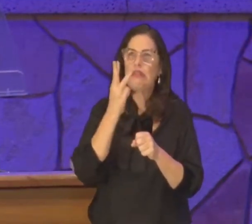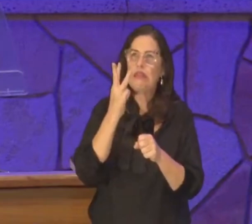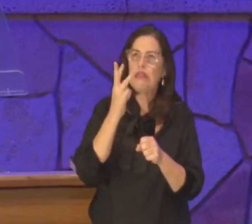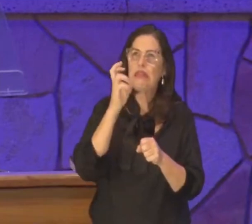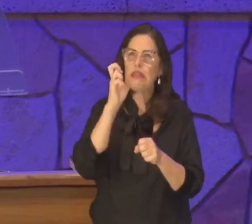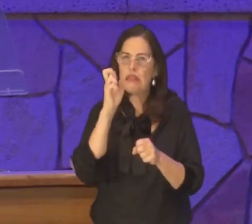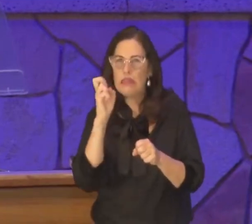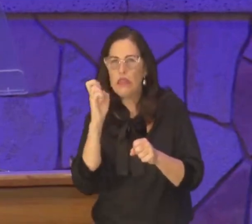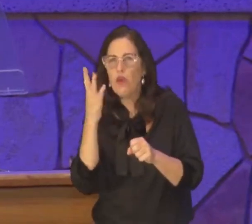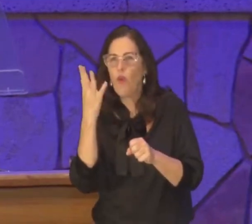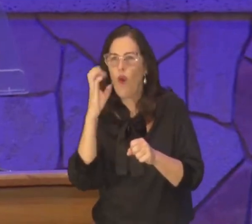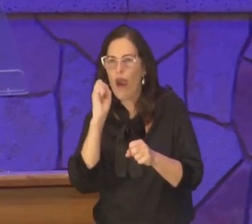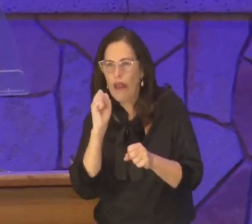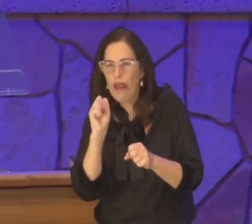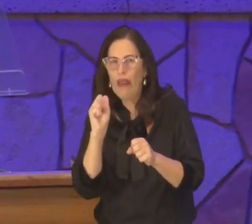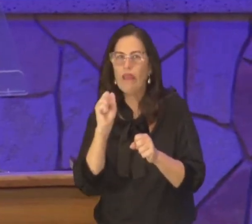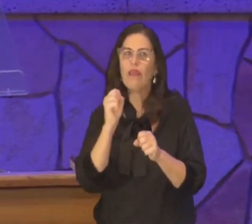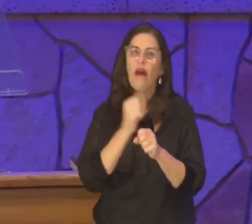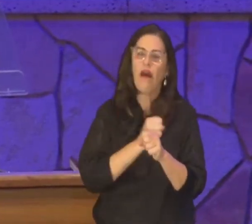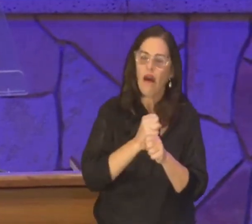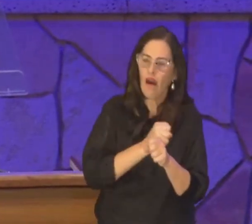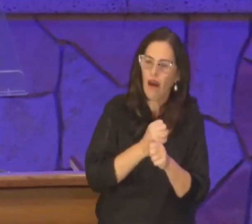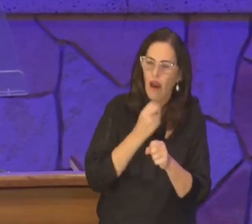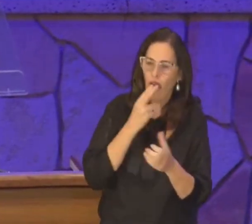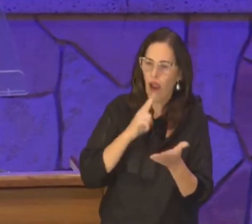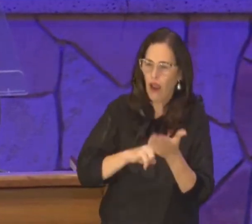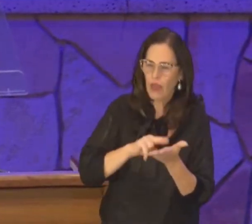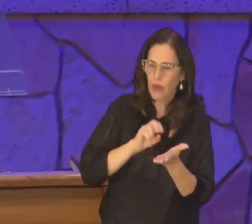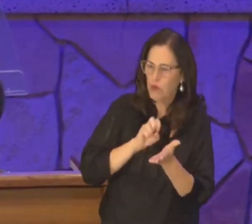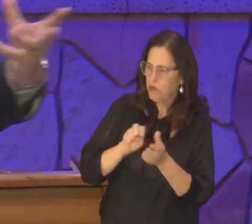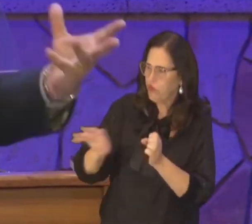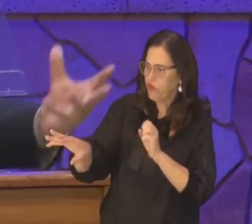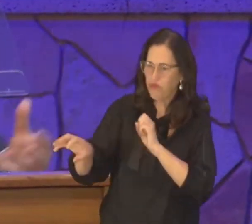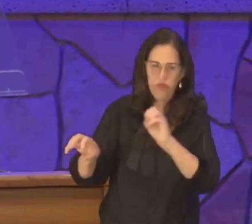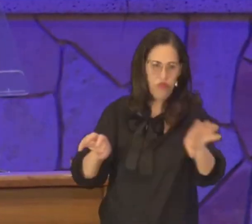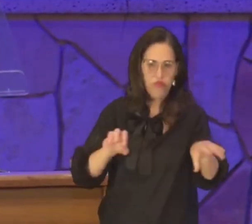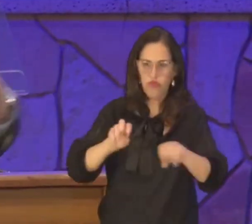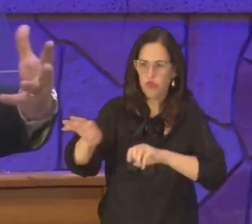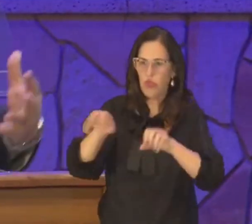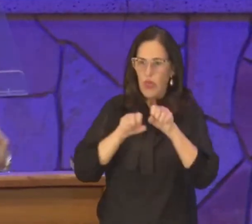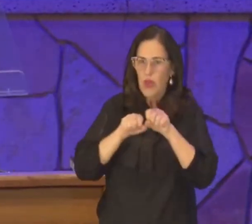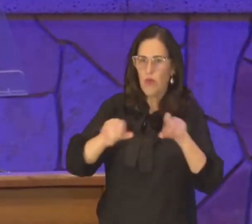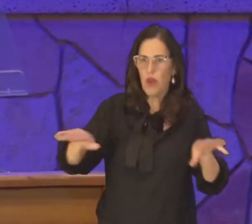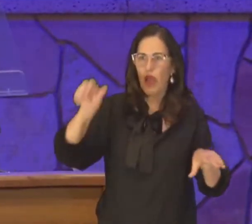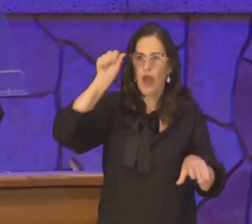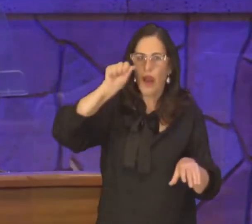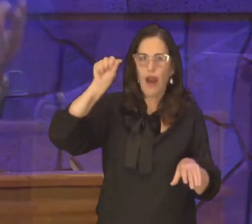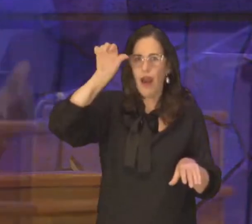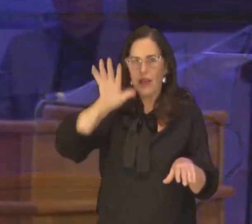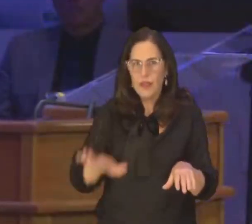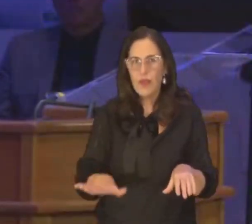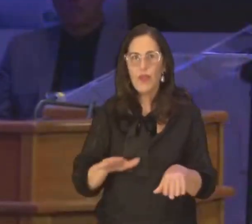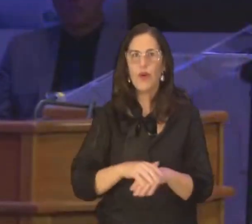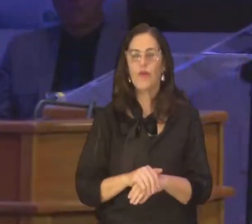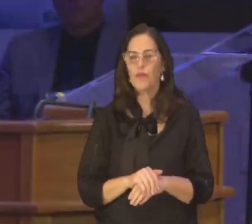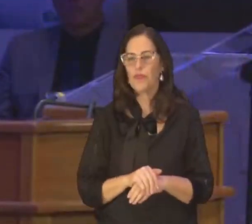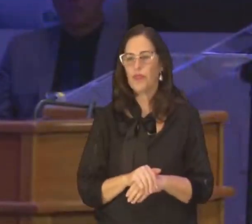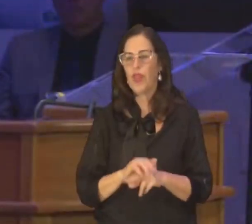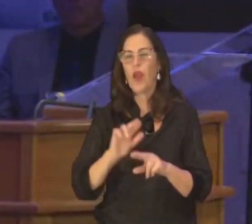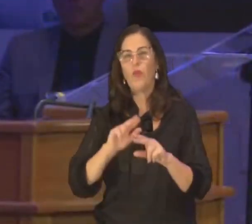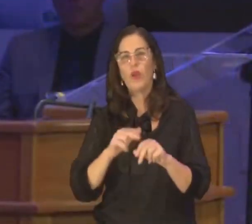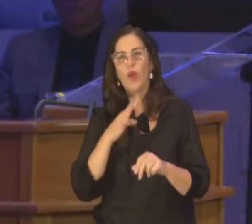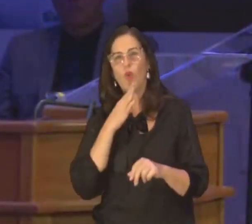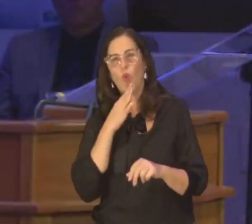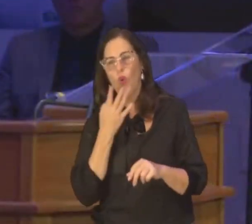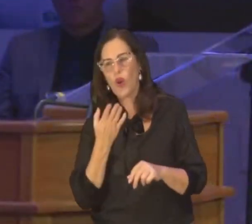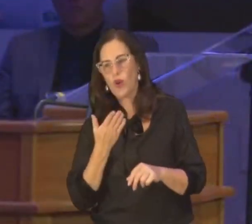Os evangelhos, as cartas já começavam a ser espalhadas pela Ásia Menor, por aquilo que nós conhecemos